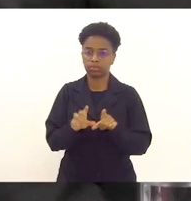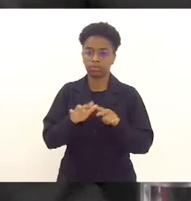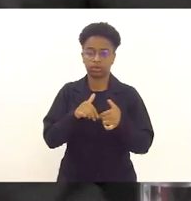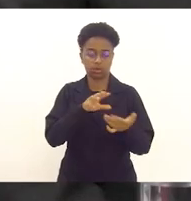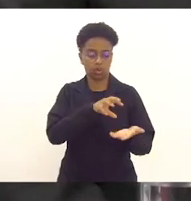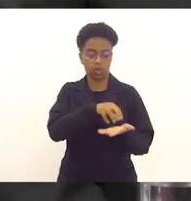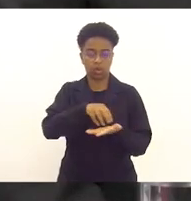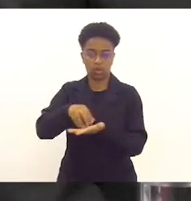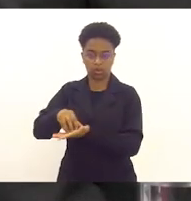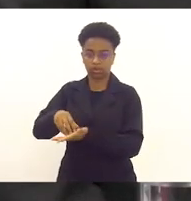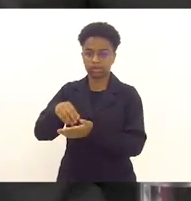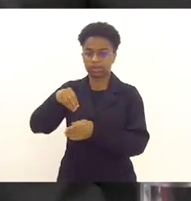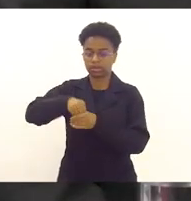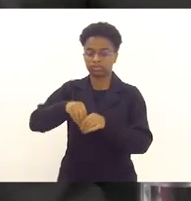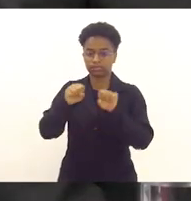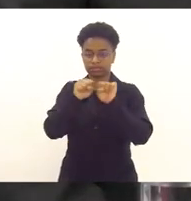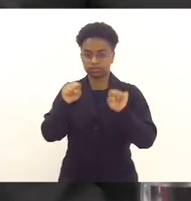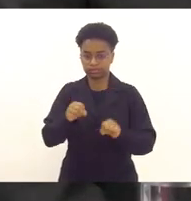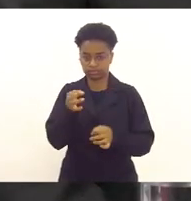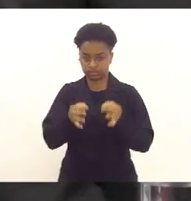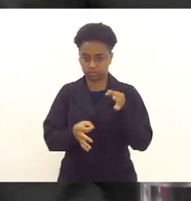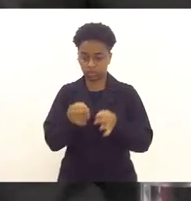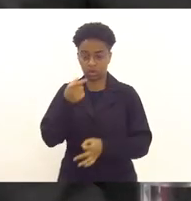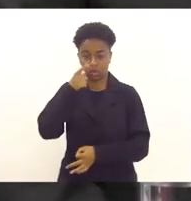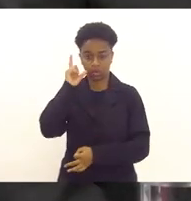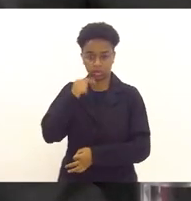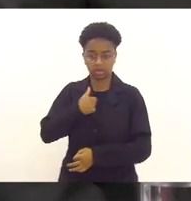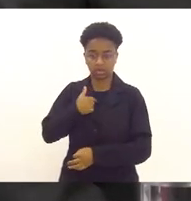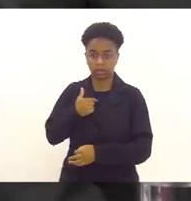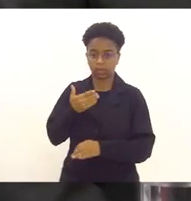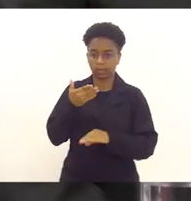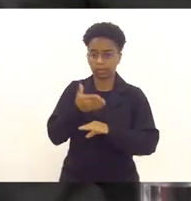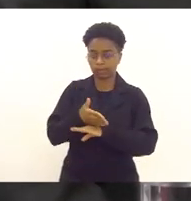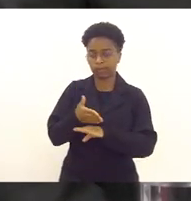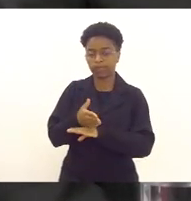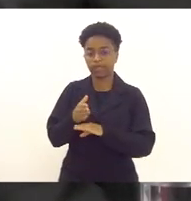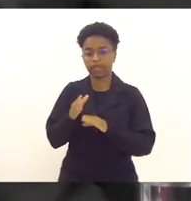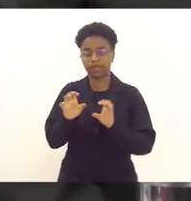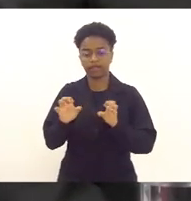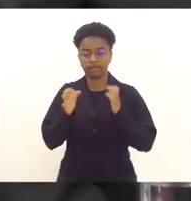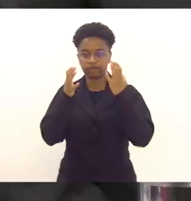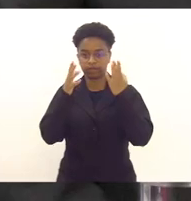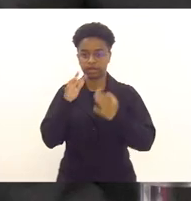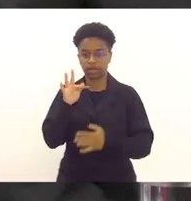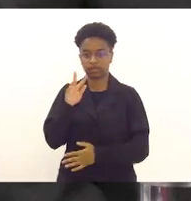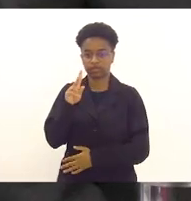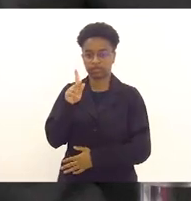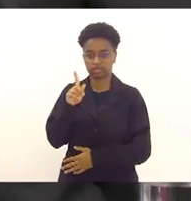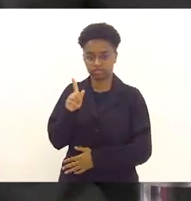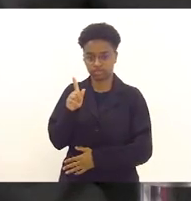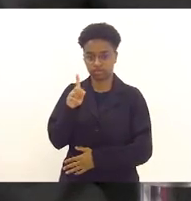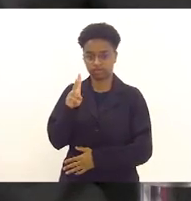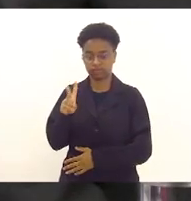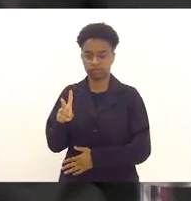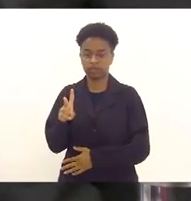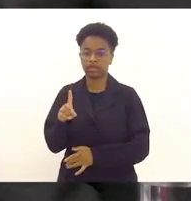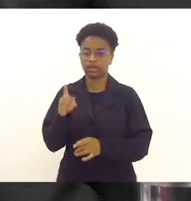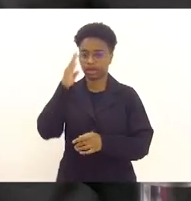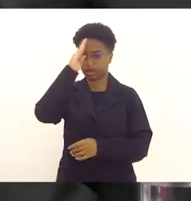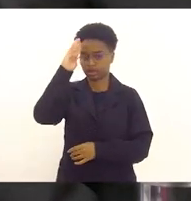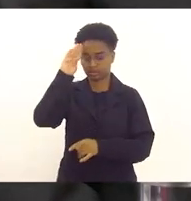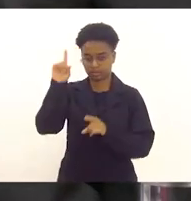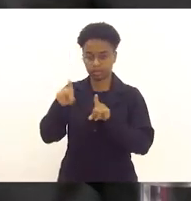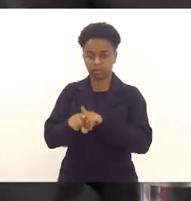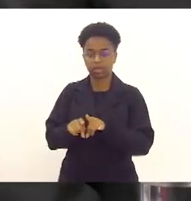do sistema de Justiça Eu ontem estava num evento também na FGV acadêmico tava ali a procuradora Carla Araújo também